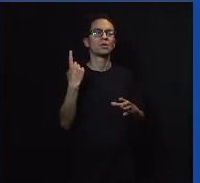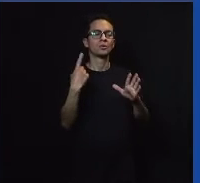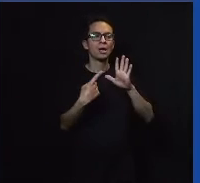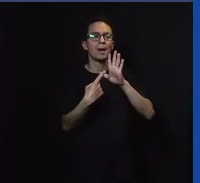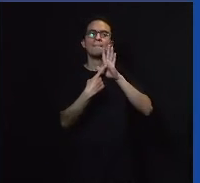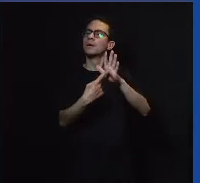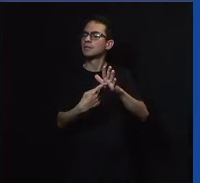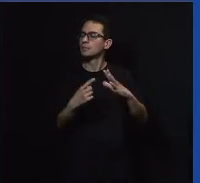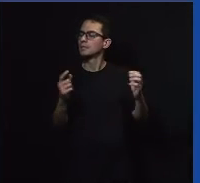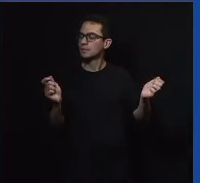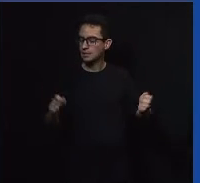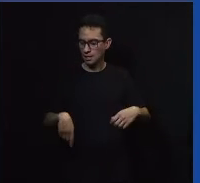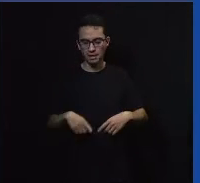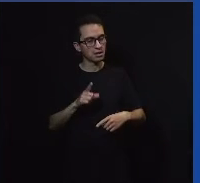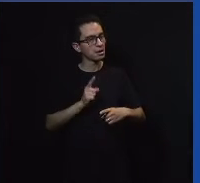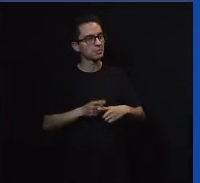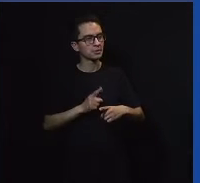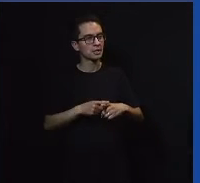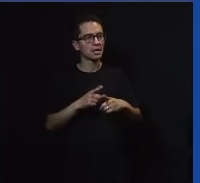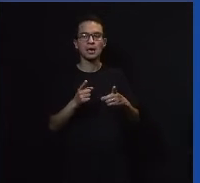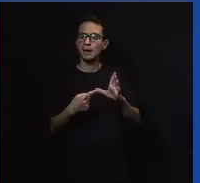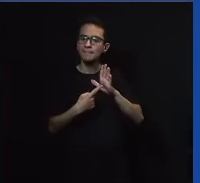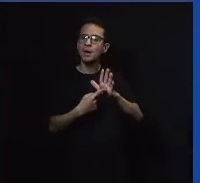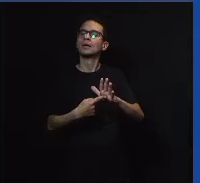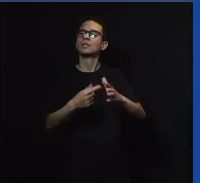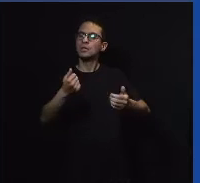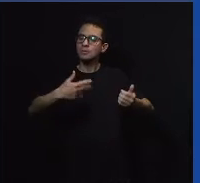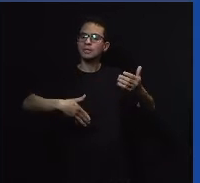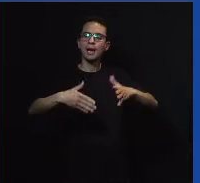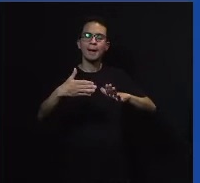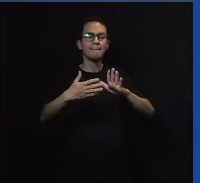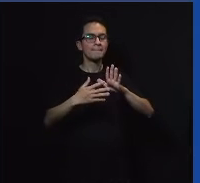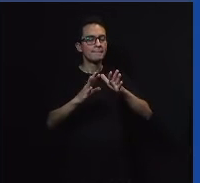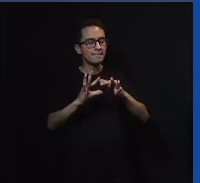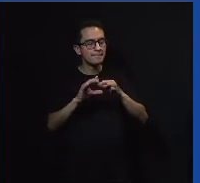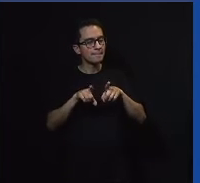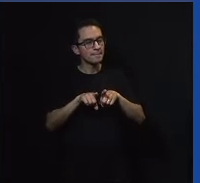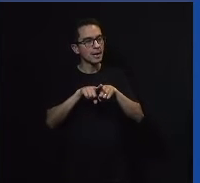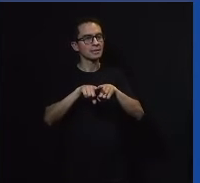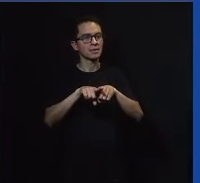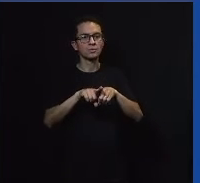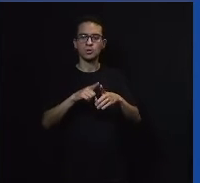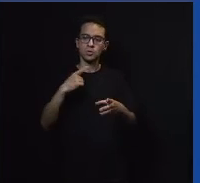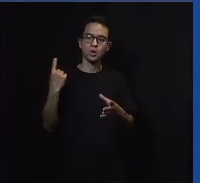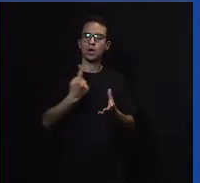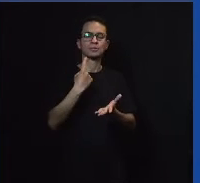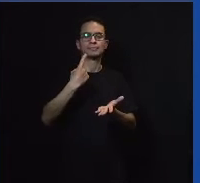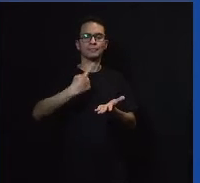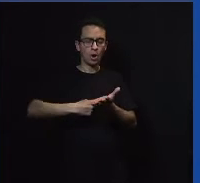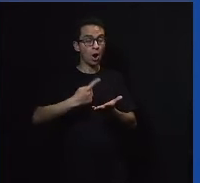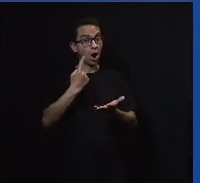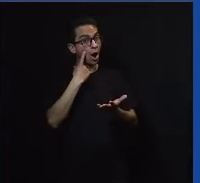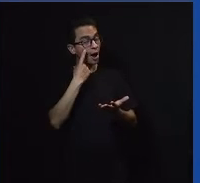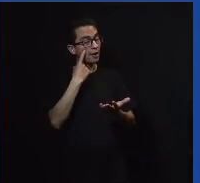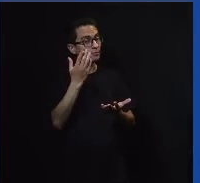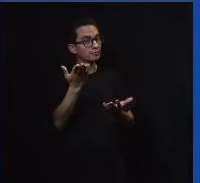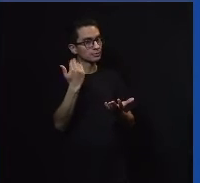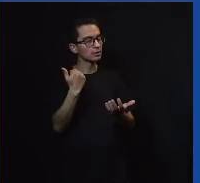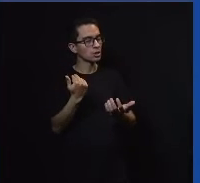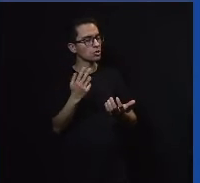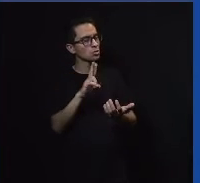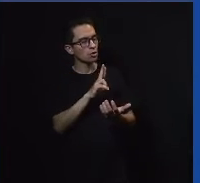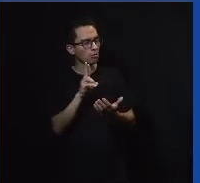o programa para os parceiros, né, quando a gente estava pactuando. Então, a primeira coisa que a gente falava era, olha, a gente tem política no nome, mas a gente